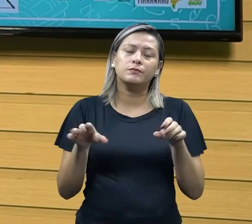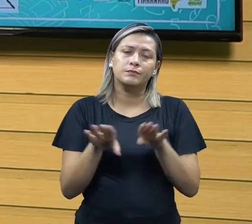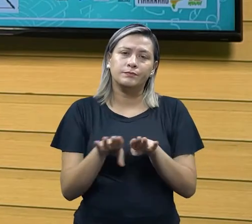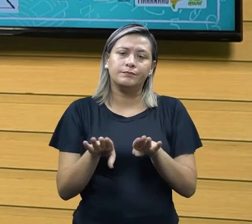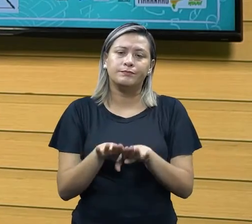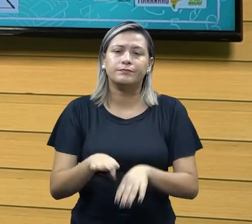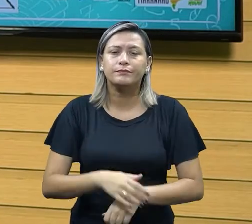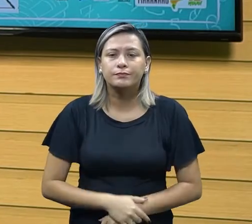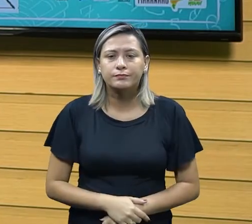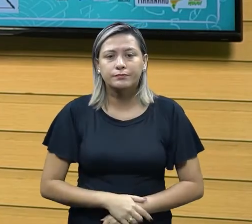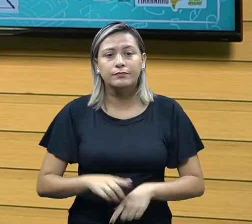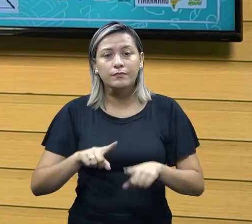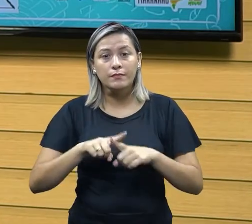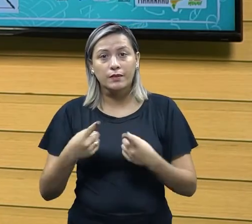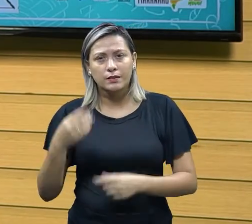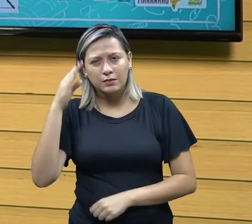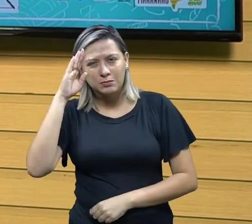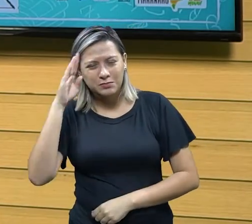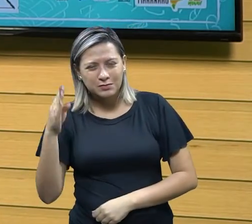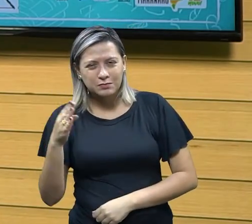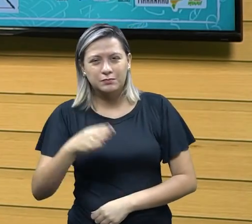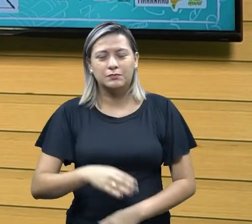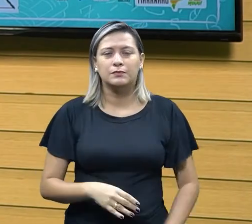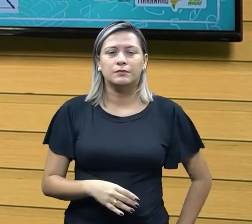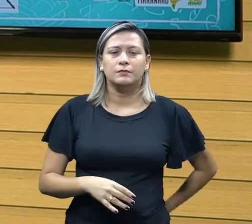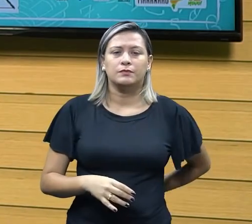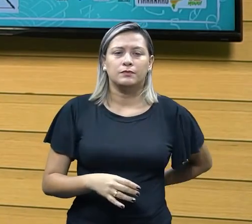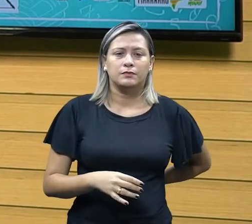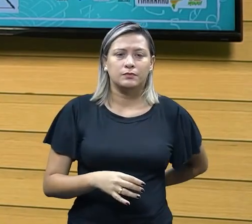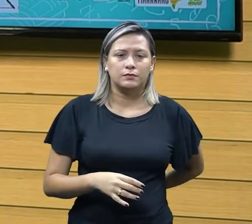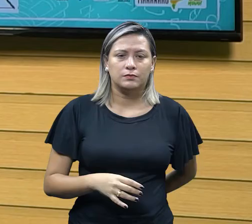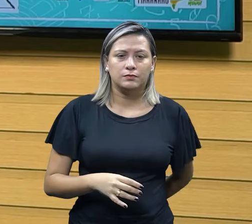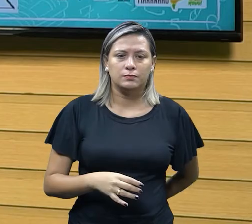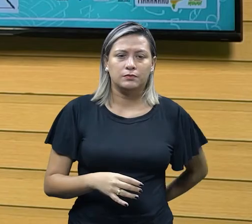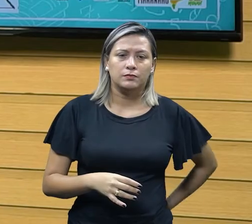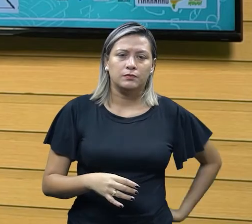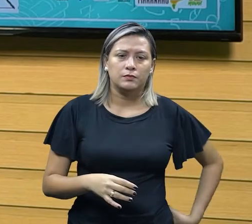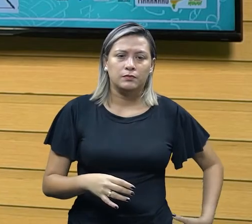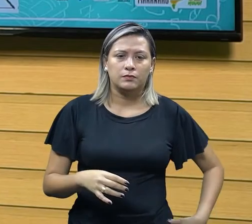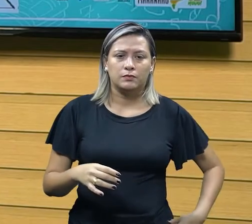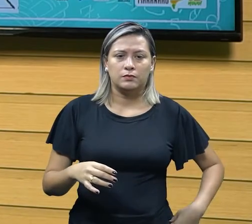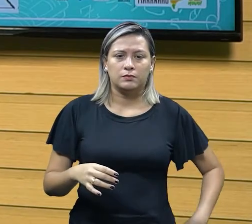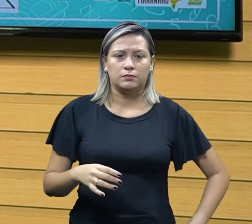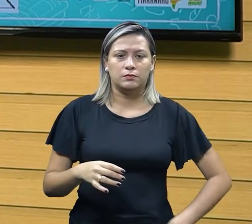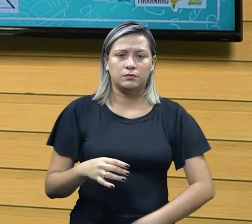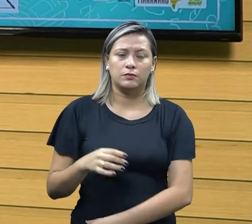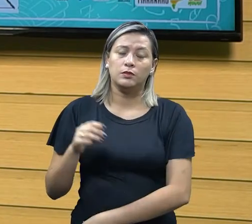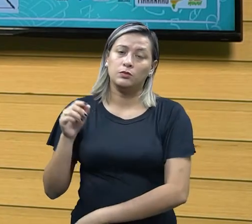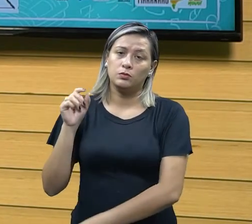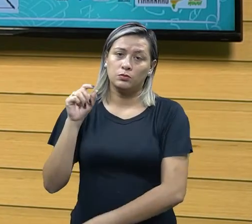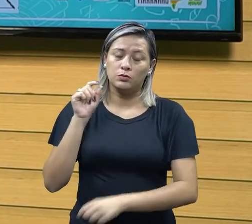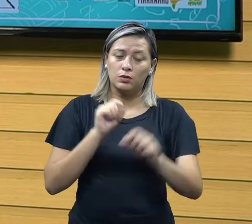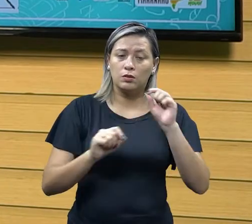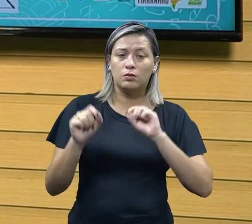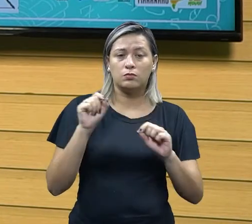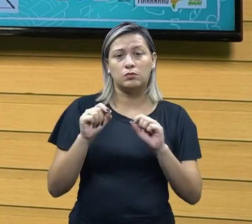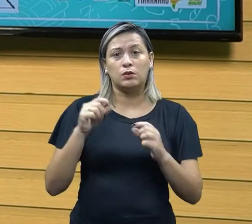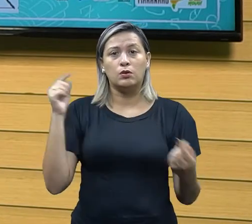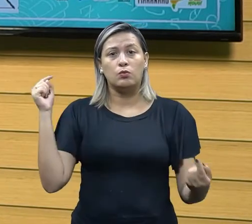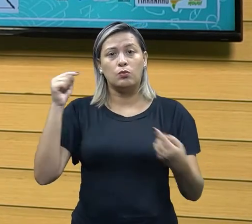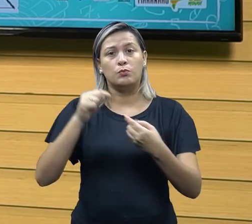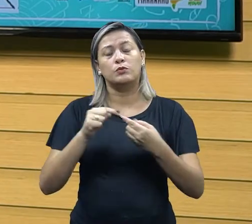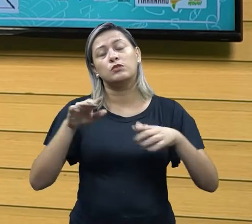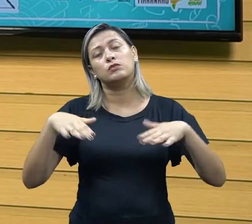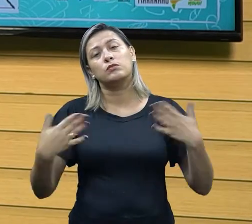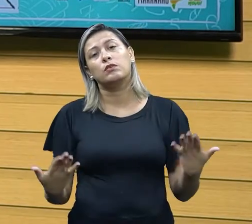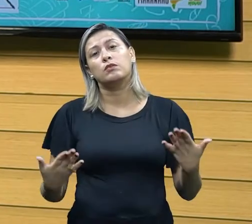Todas essas funções. Mas as principais, como o objetivo é diminuir o tempo